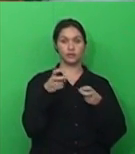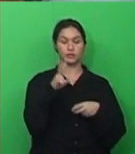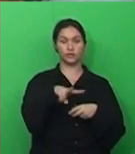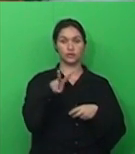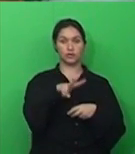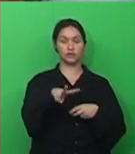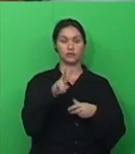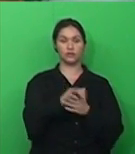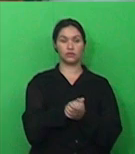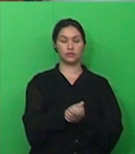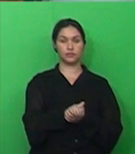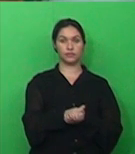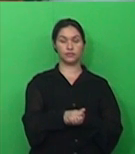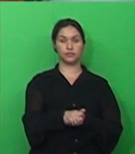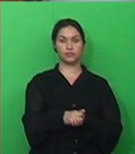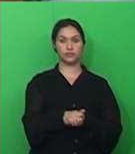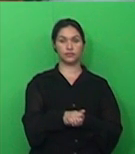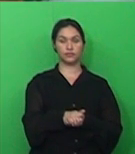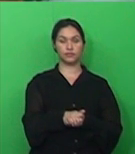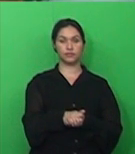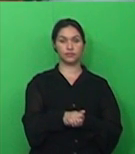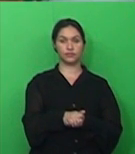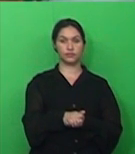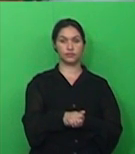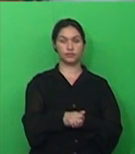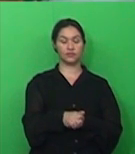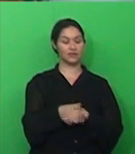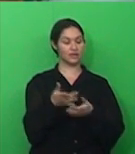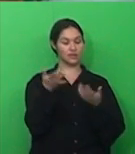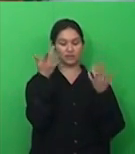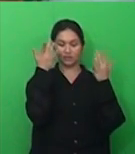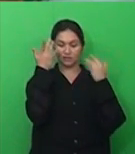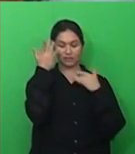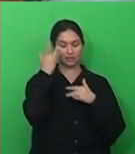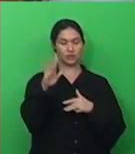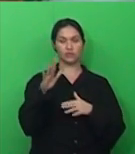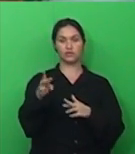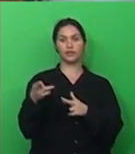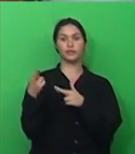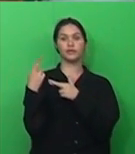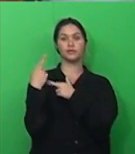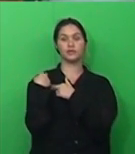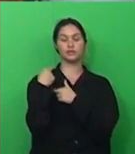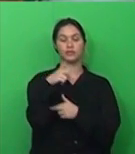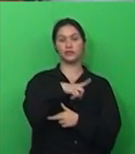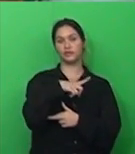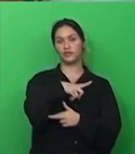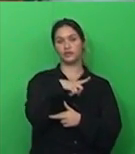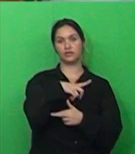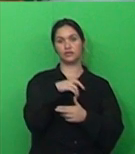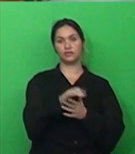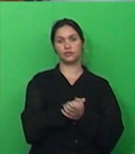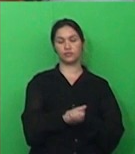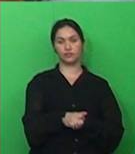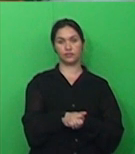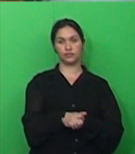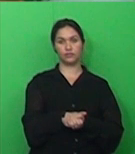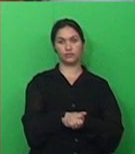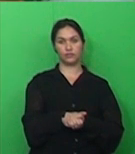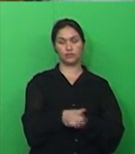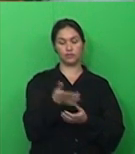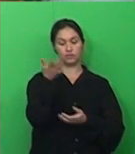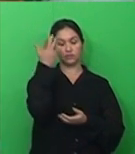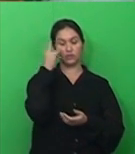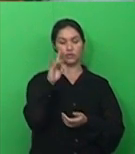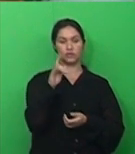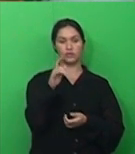que eles não sabem a responsabilidade, se é da Guarda Municipal, DPFT, de quem é de fiscalizar. Hoje nós